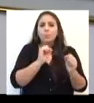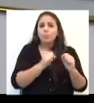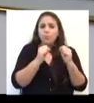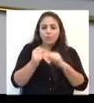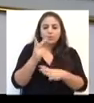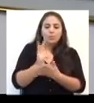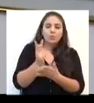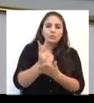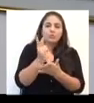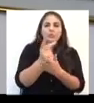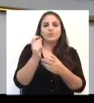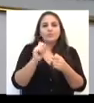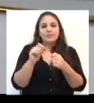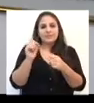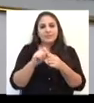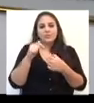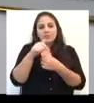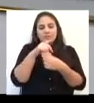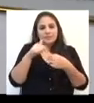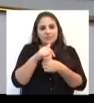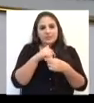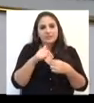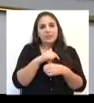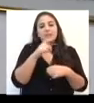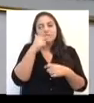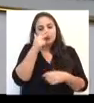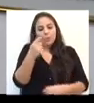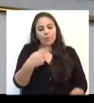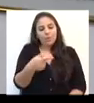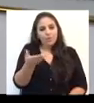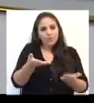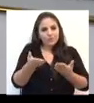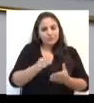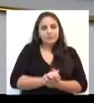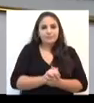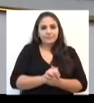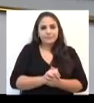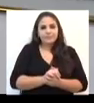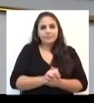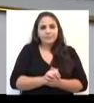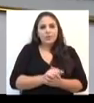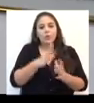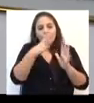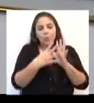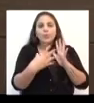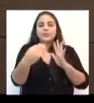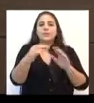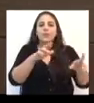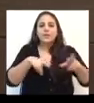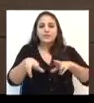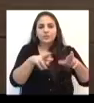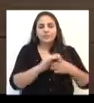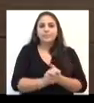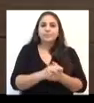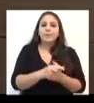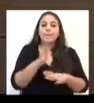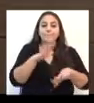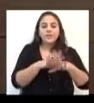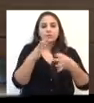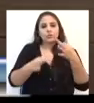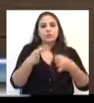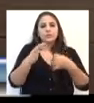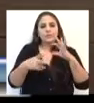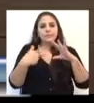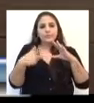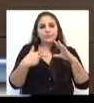continuar fazendo que essa cidade seja o que ela efetivamente é, uma referência regional. Nada mais justo do que a Câmara de